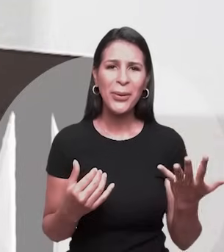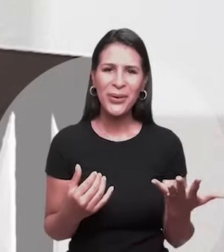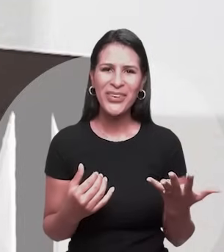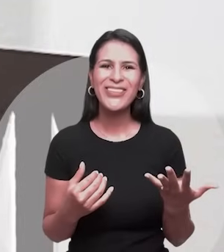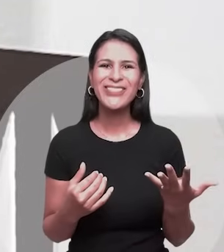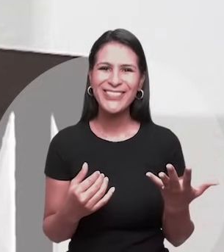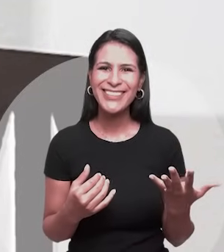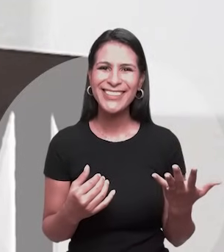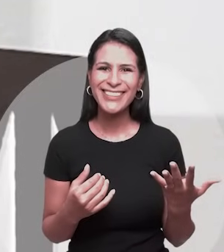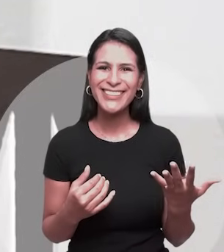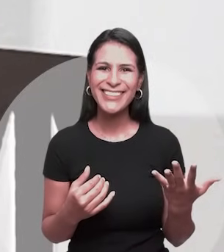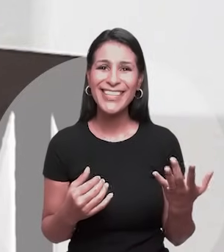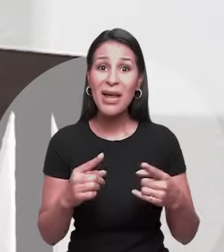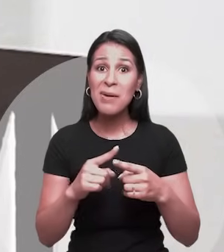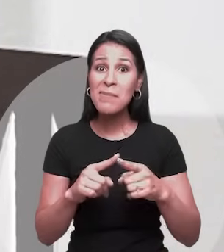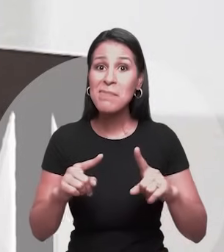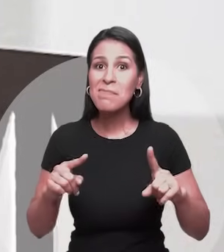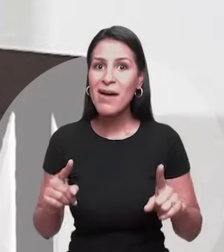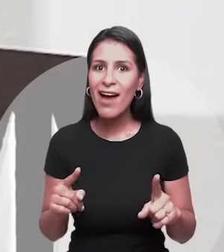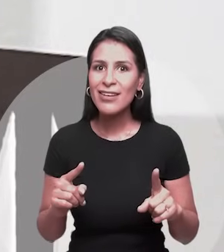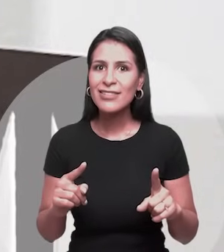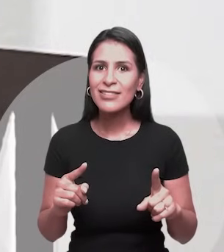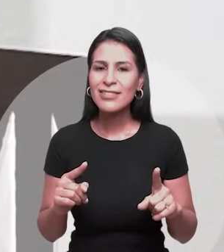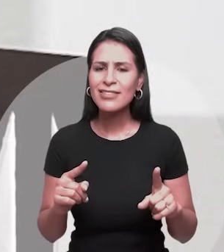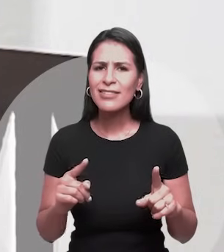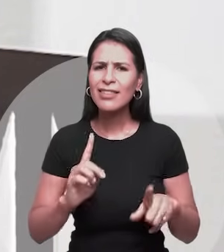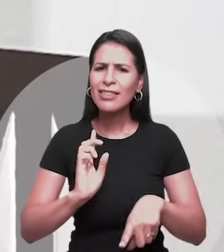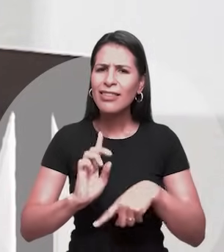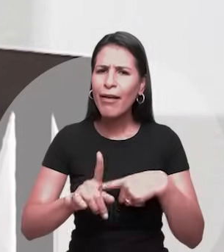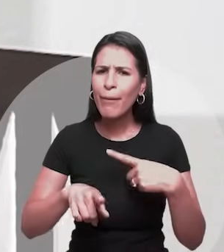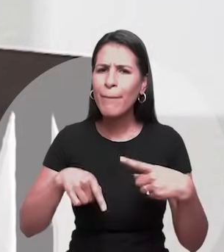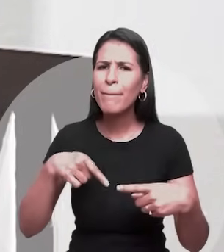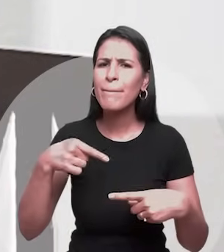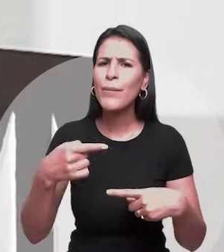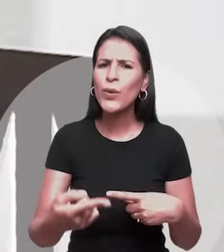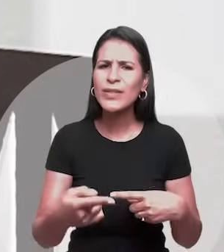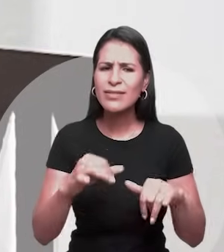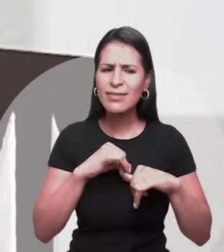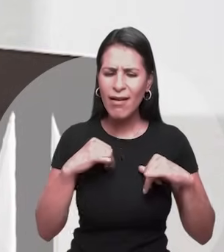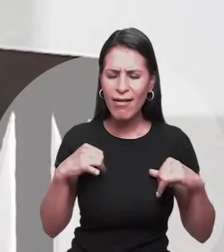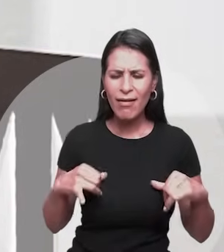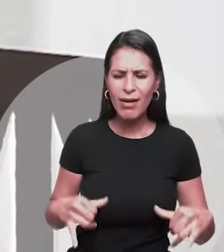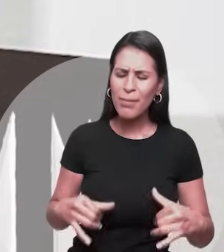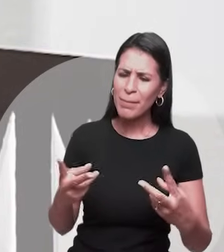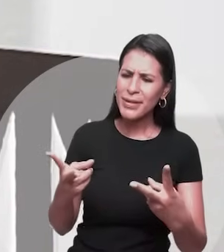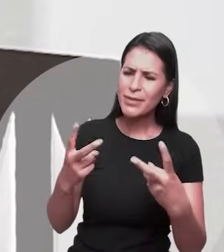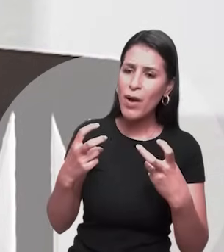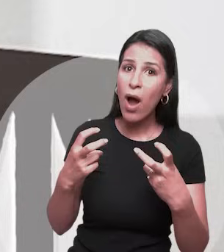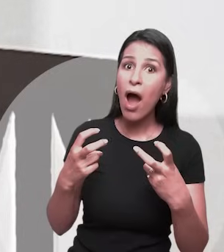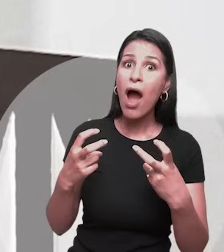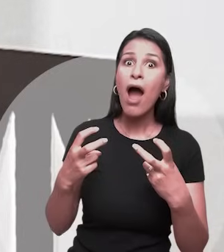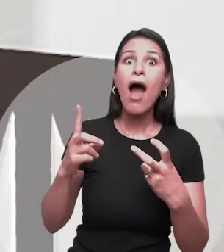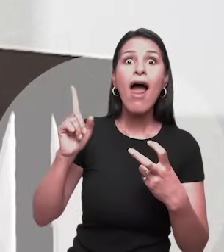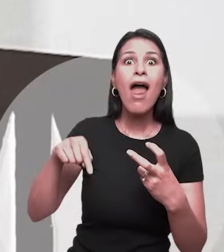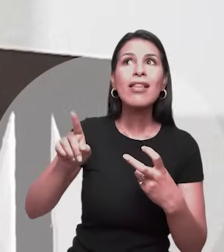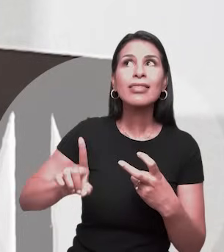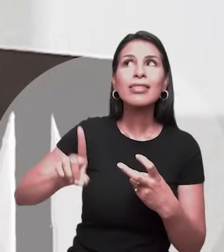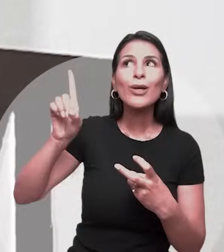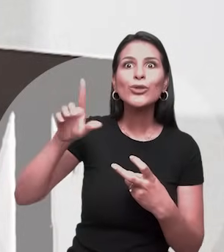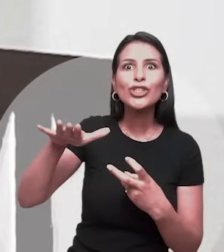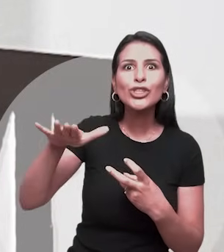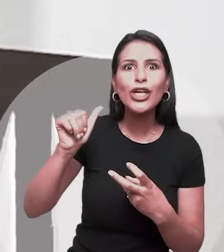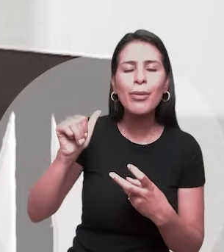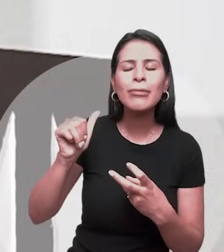No entanto, ao perceber que era Deus quem chamava o menino Samuel, Eli